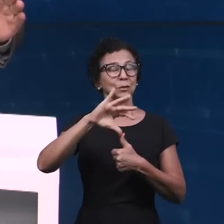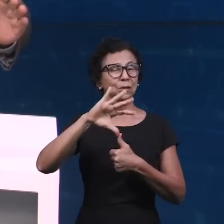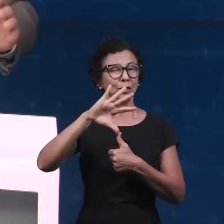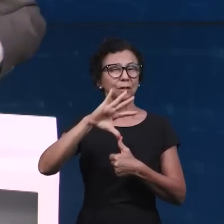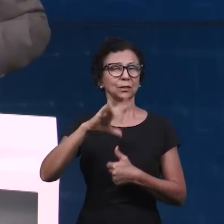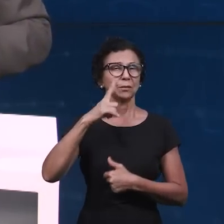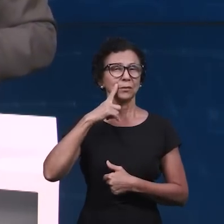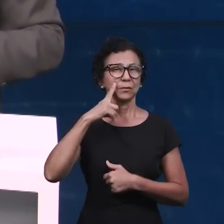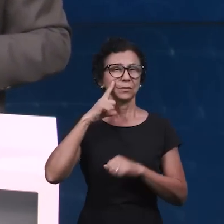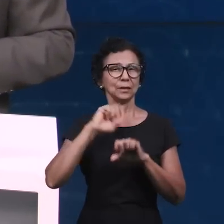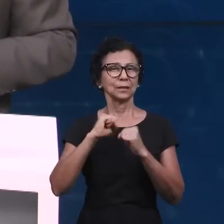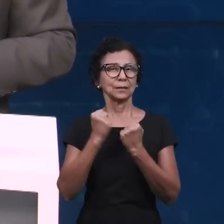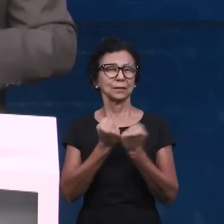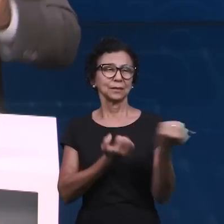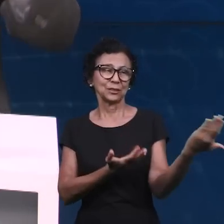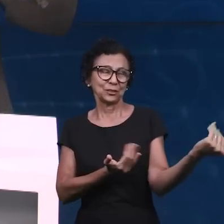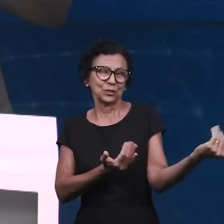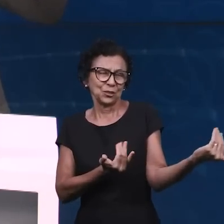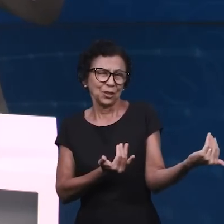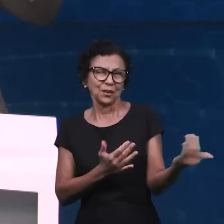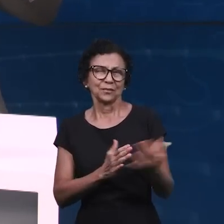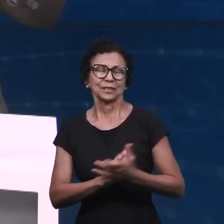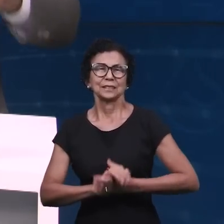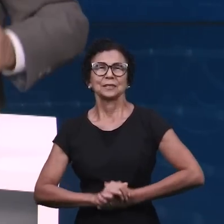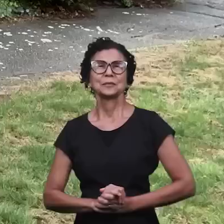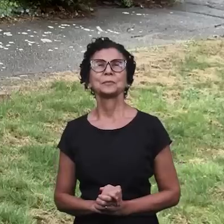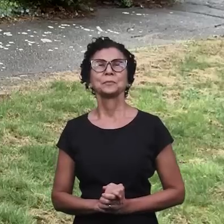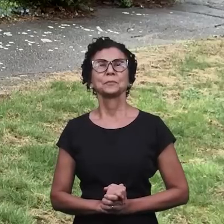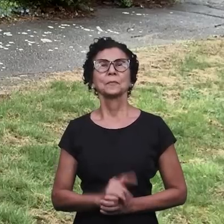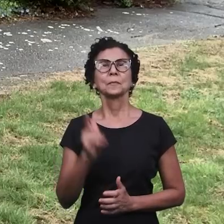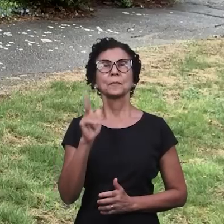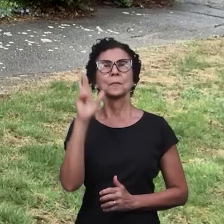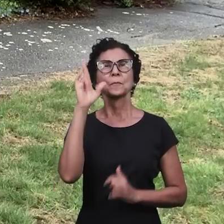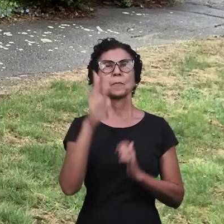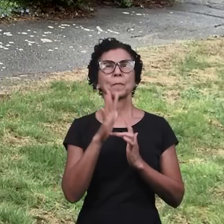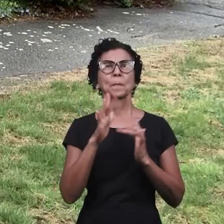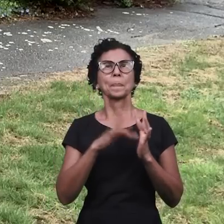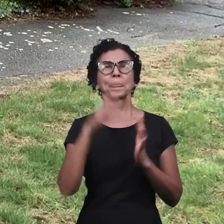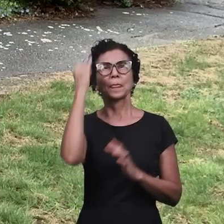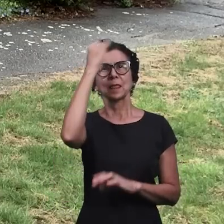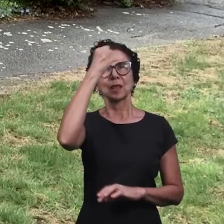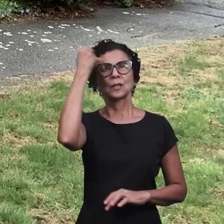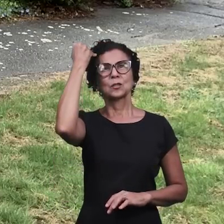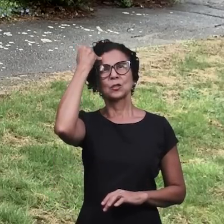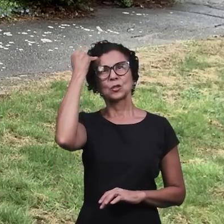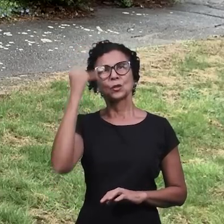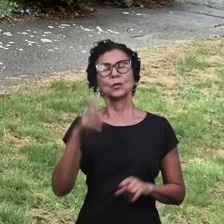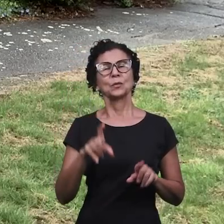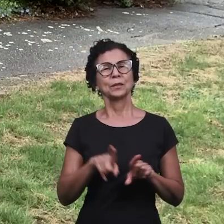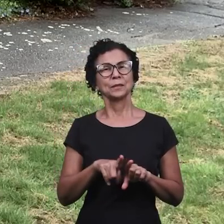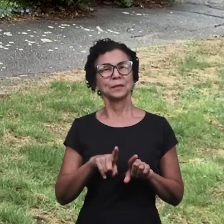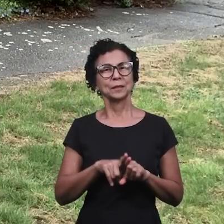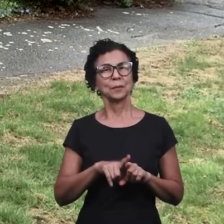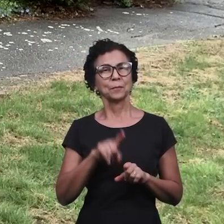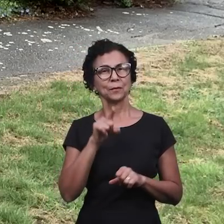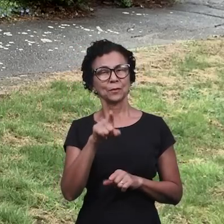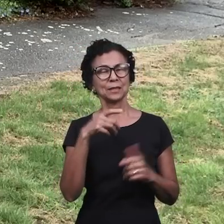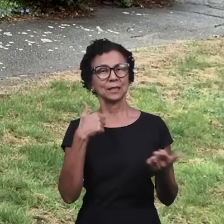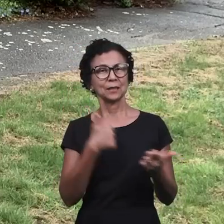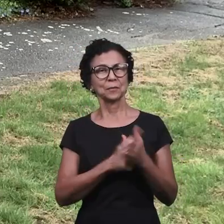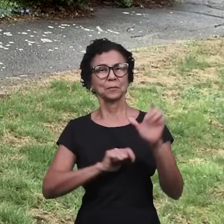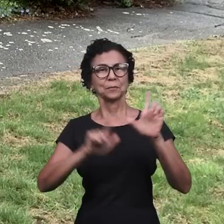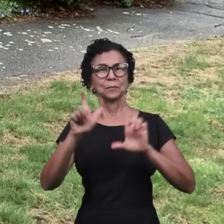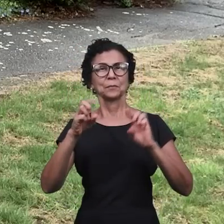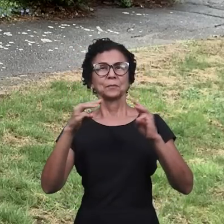seminário de jovens. Não é isso, Isabela? Conta tudo aí, minha irmã. A paz do Senhor Jesus, Jorge, e também a você que nos acompanha aqui